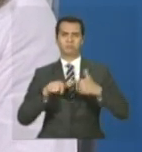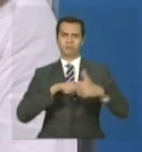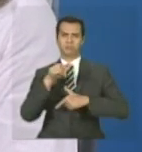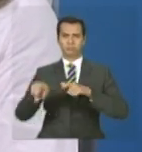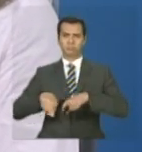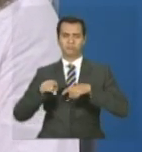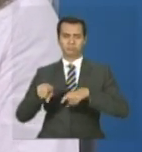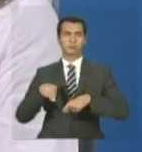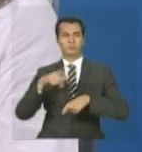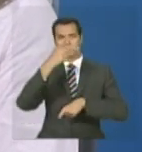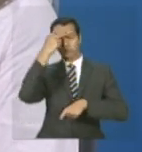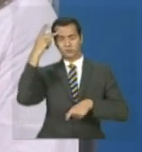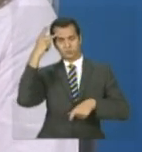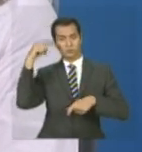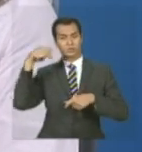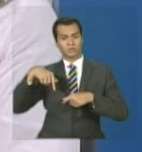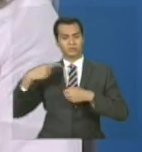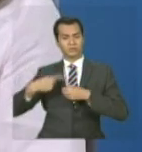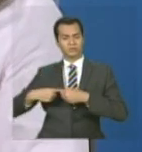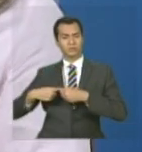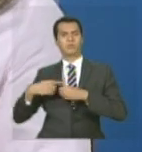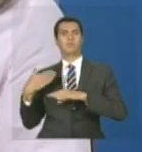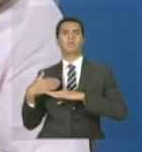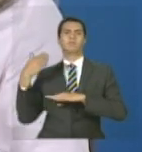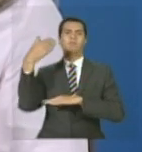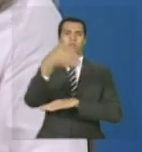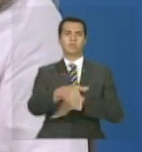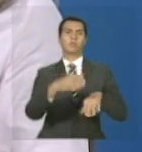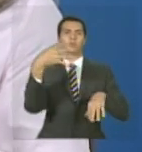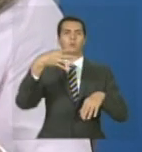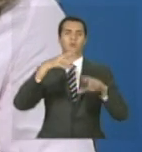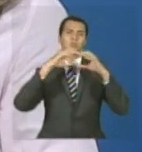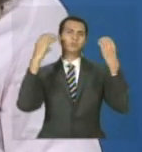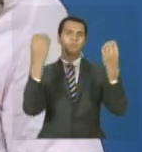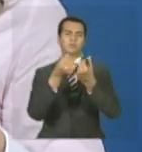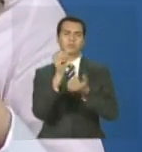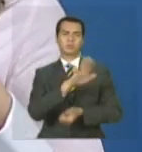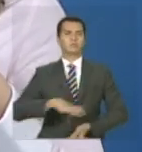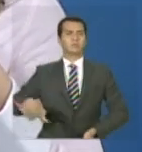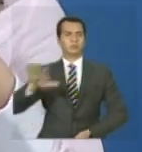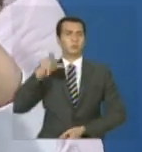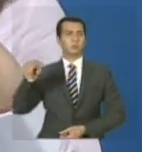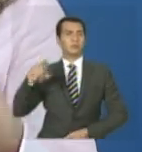defender ideias na quarta conferência. E o que fazemos com essas ideias? Essas ideias